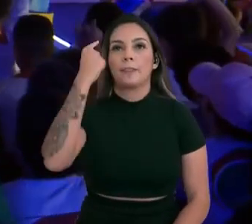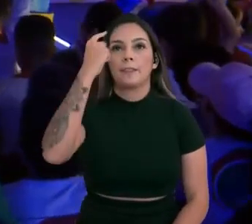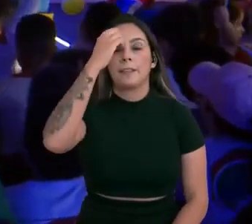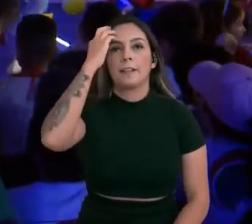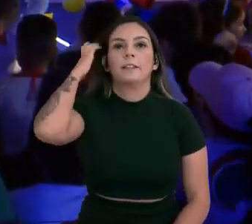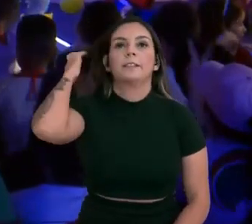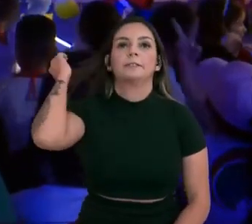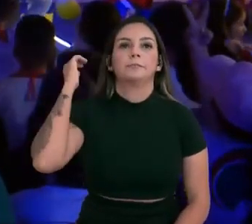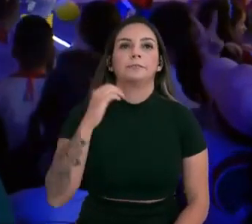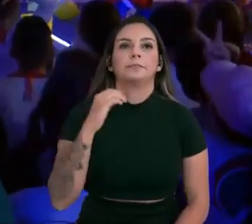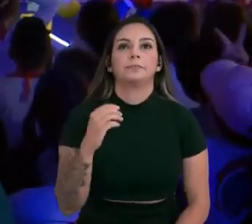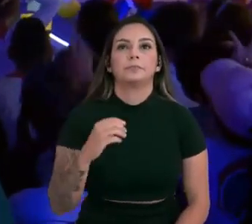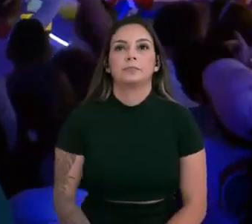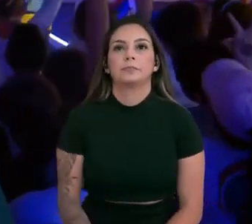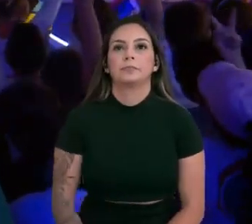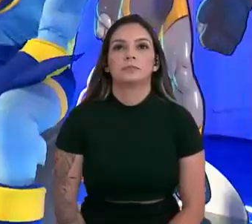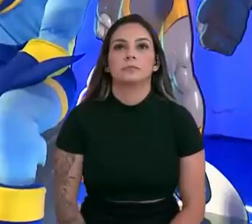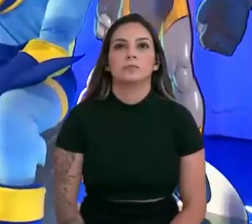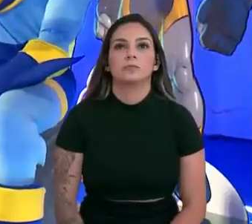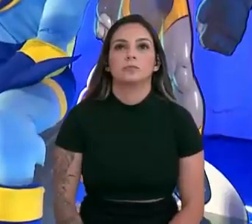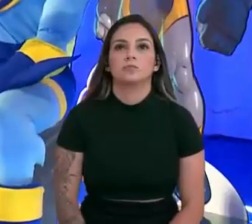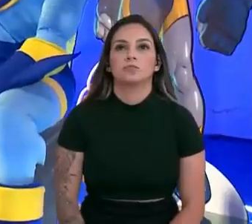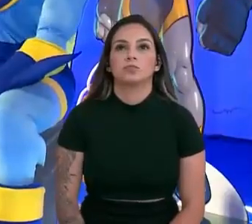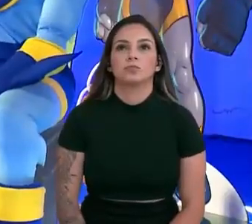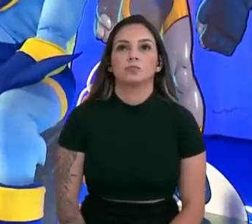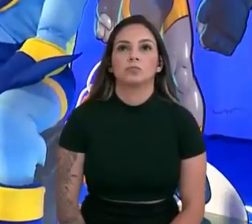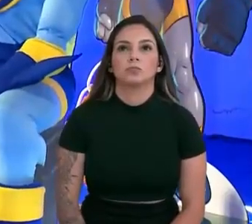E adulto tem que esperar quanto?